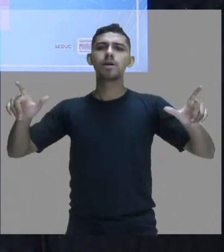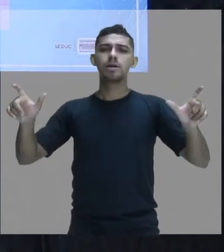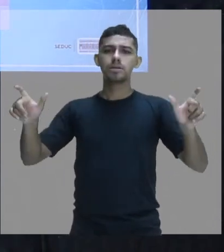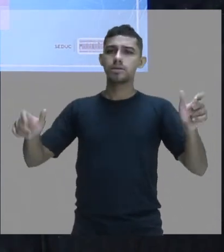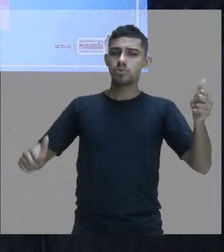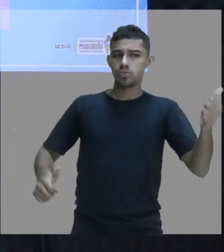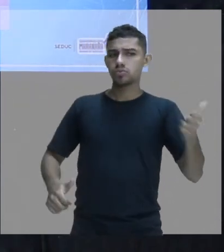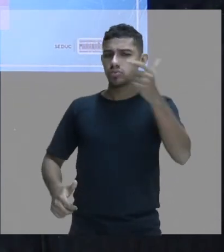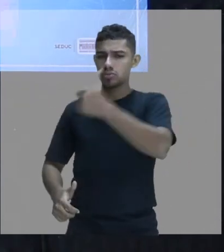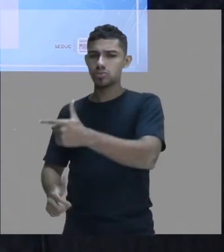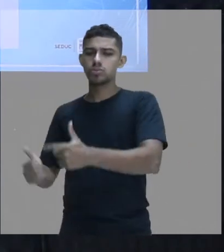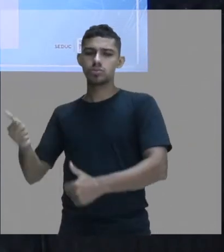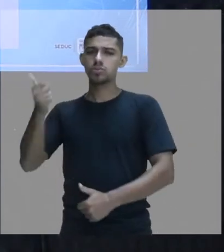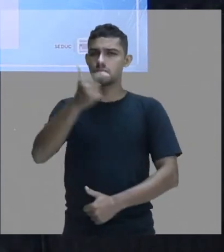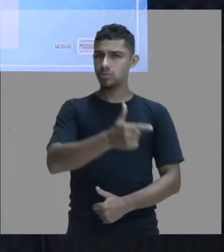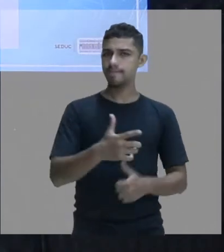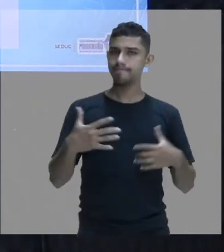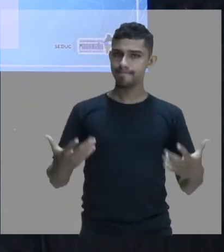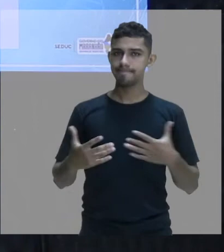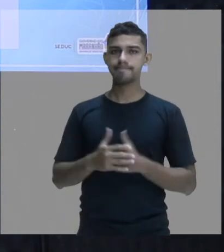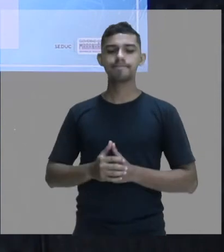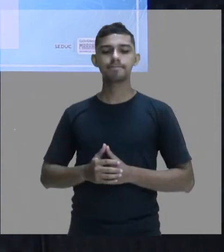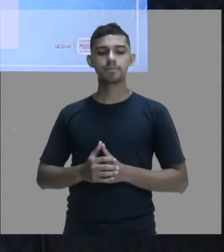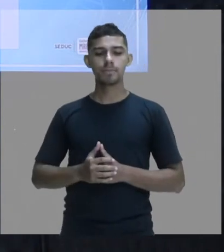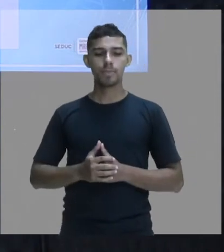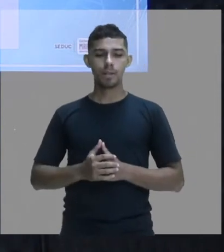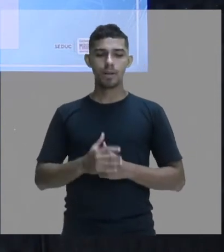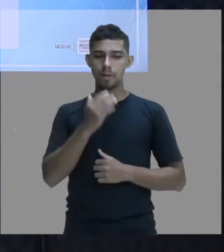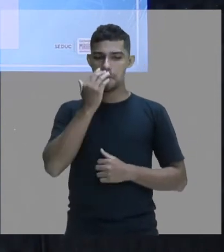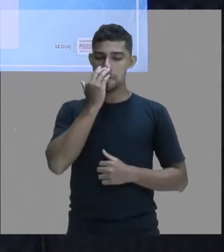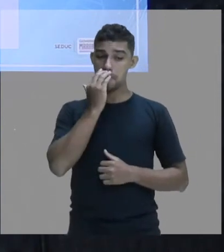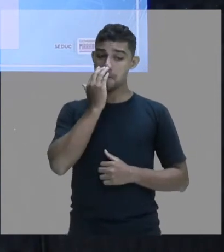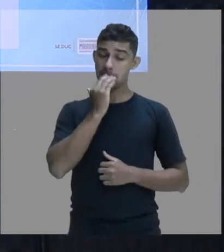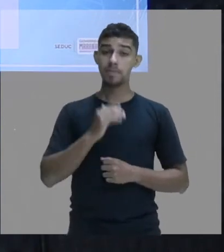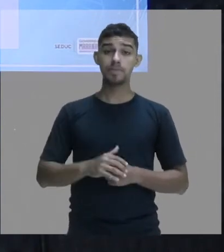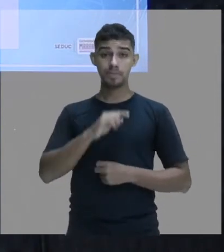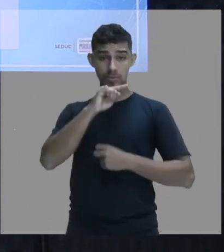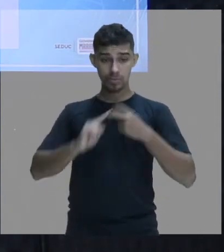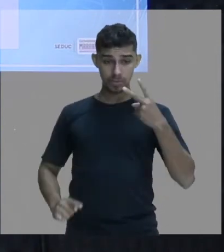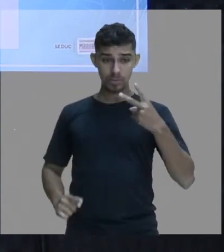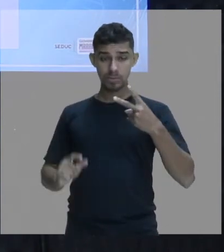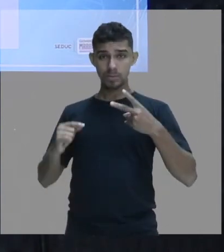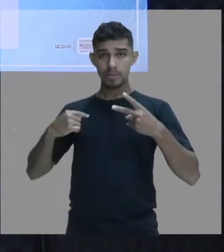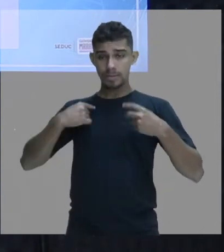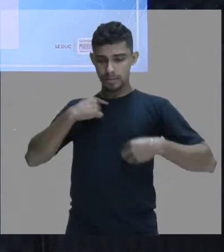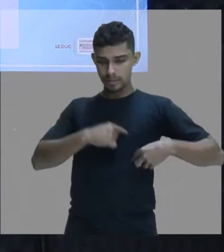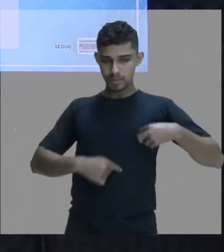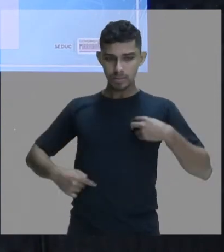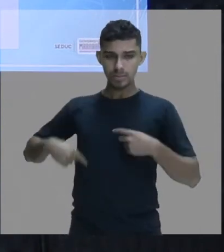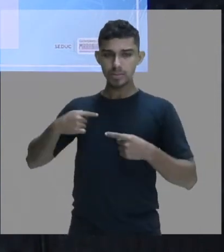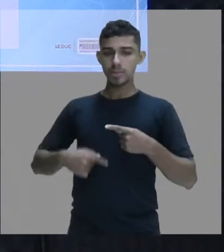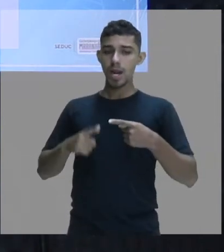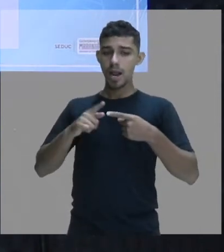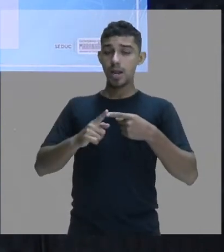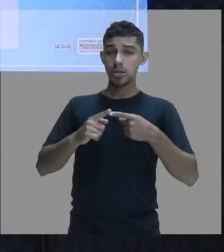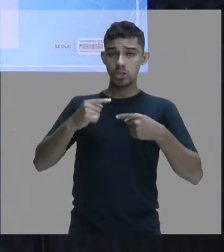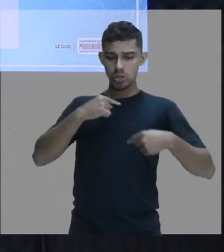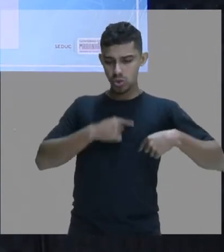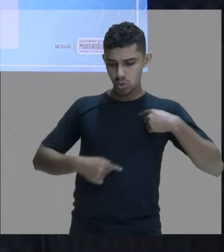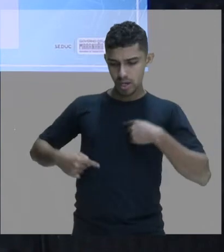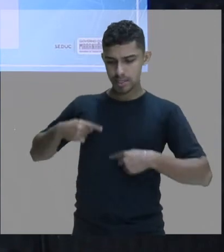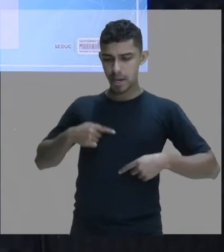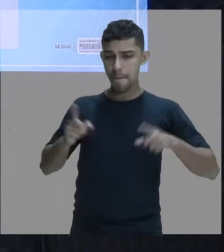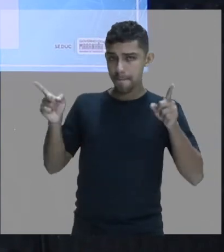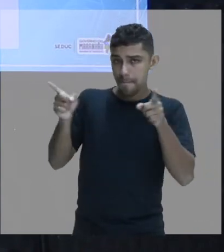respiratória dos indivíduos. Daí a circulação ela se divide em duas, tá, galera? Pequena circulação e grande